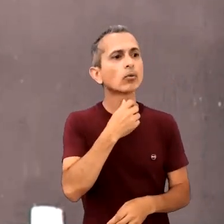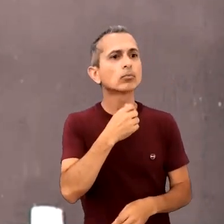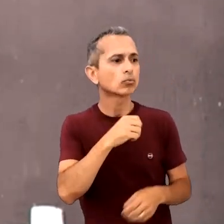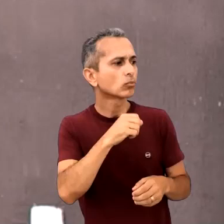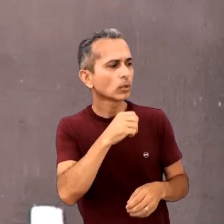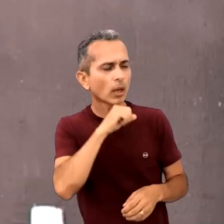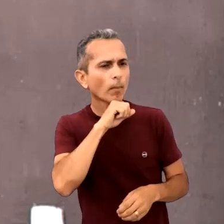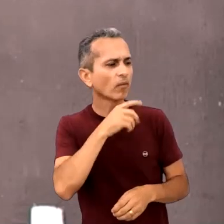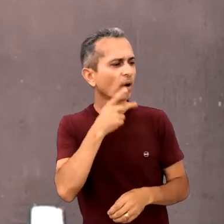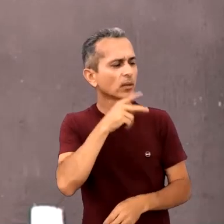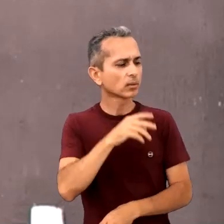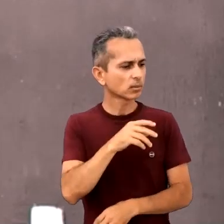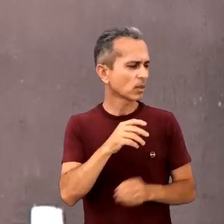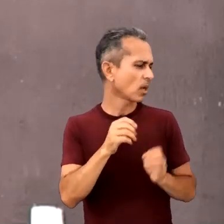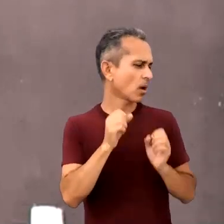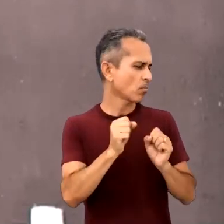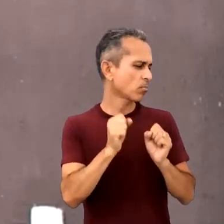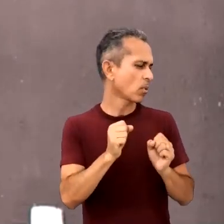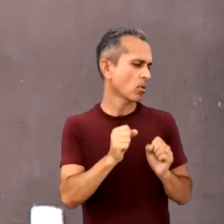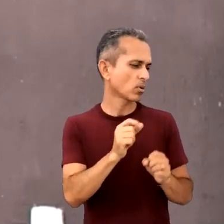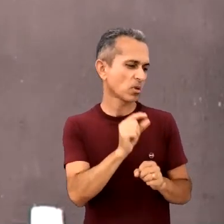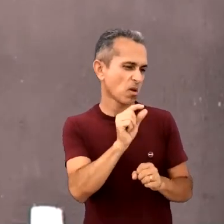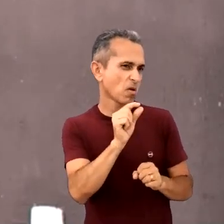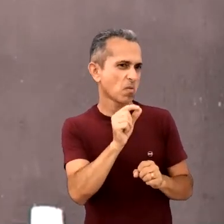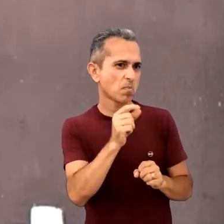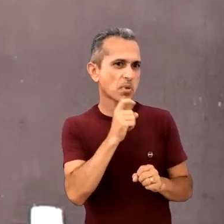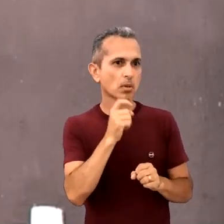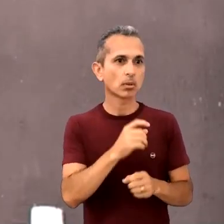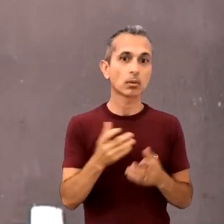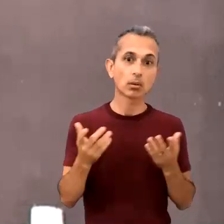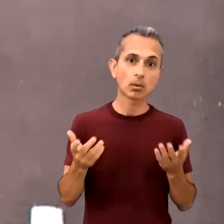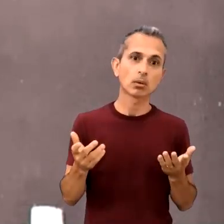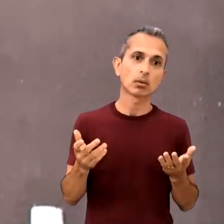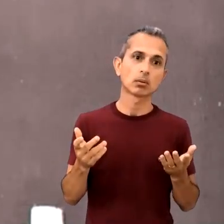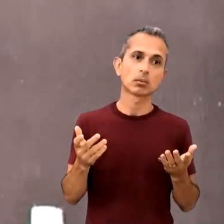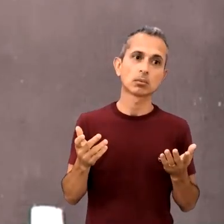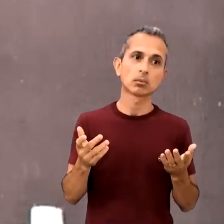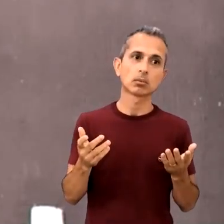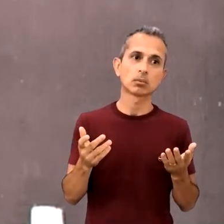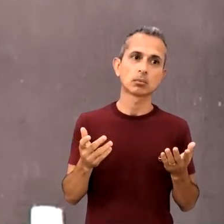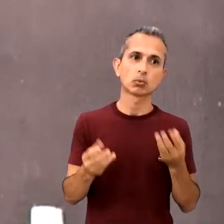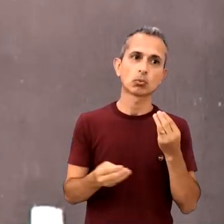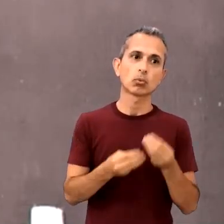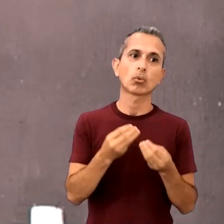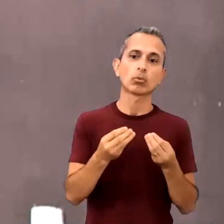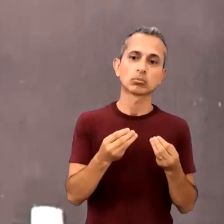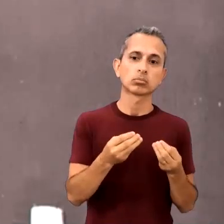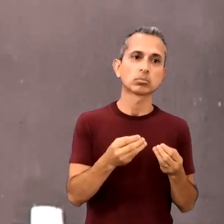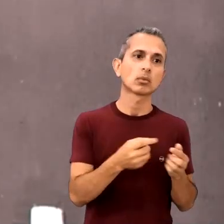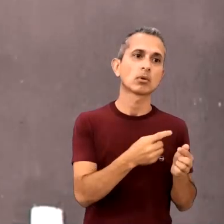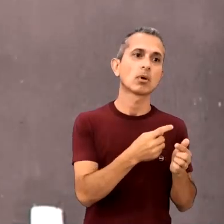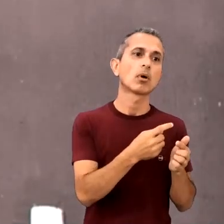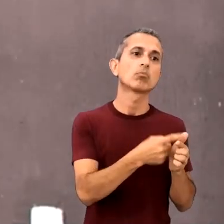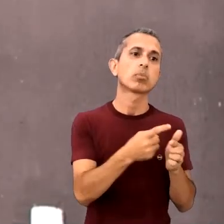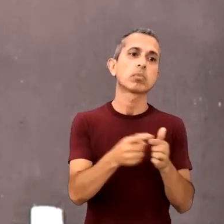não. E aí, como é que você vai criar um filho assim? Vai criar uma crise existencial na criança. Não tem como.